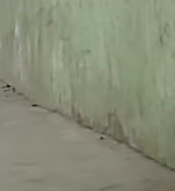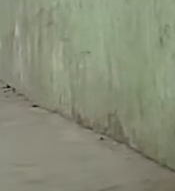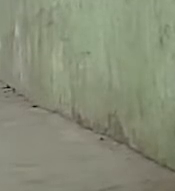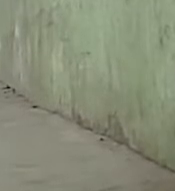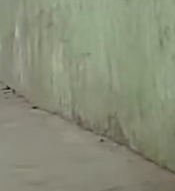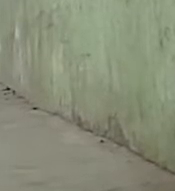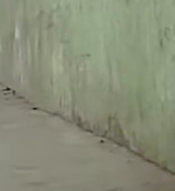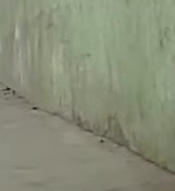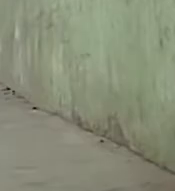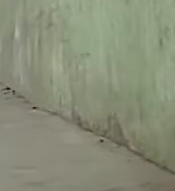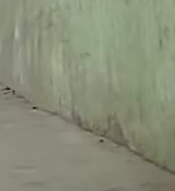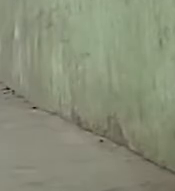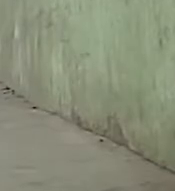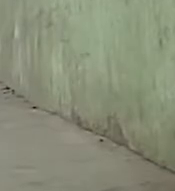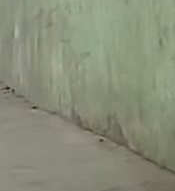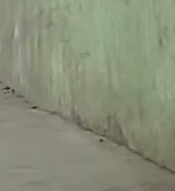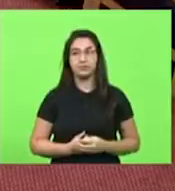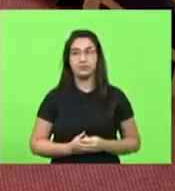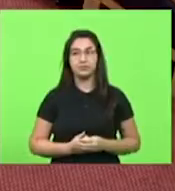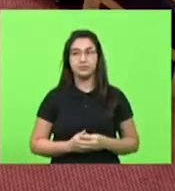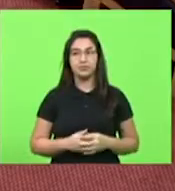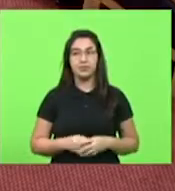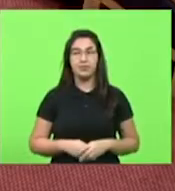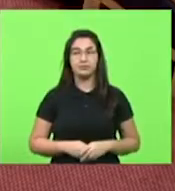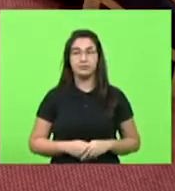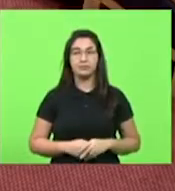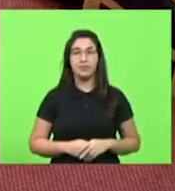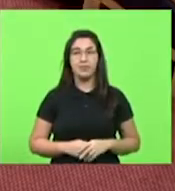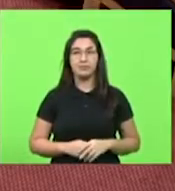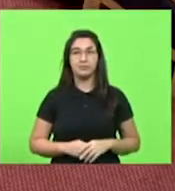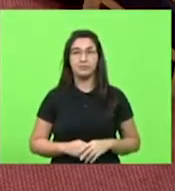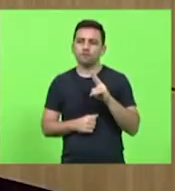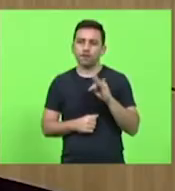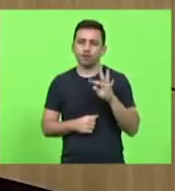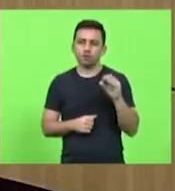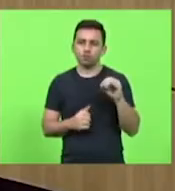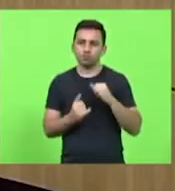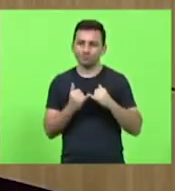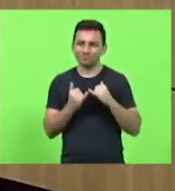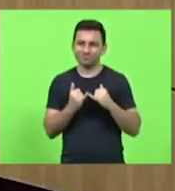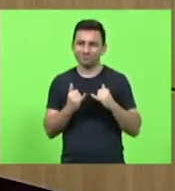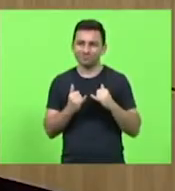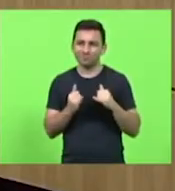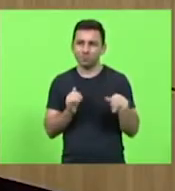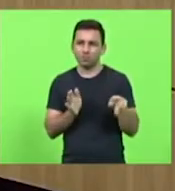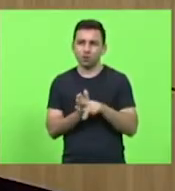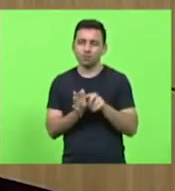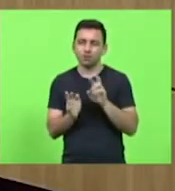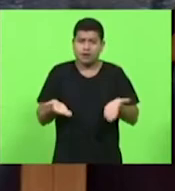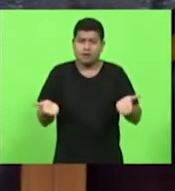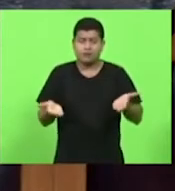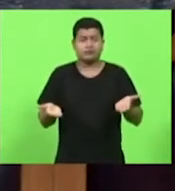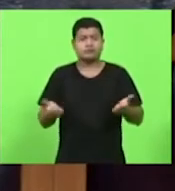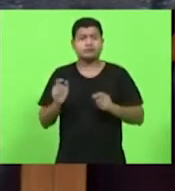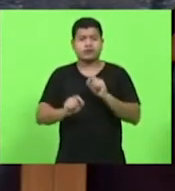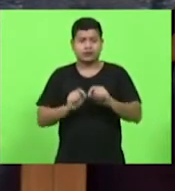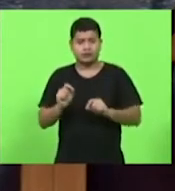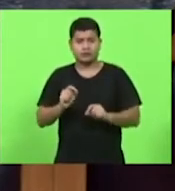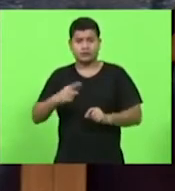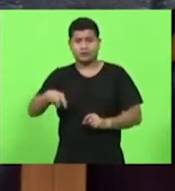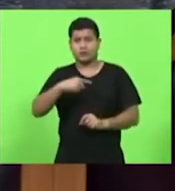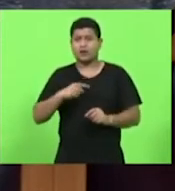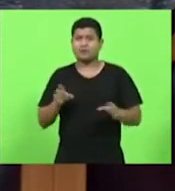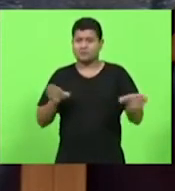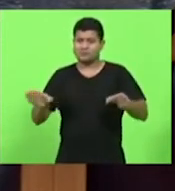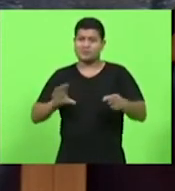situação de emergência ou estado de calamidade pública o veto foi derrubado no Parlamento e agora é lei promulgada estamos